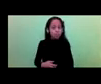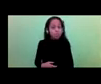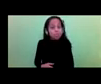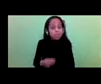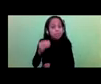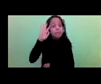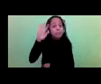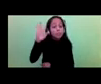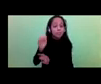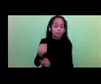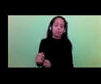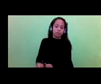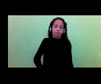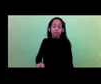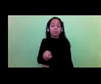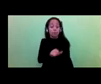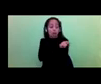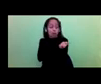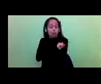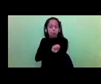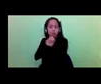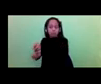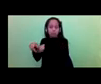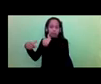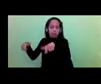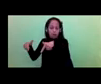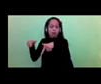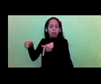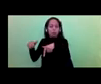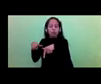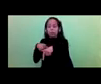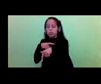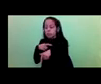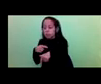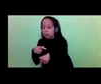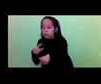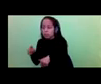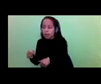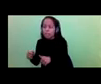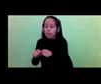Imagine um aluno no mercado de trabalho fazendo um retrabalho